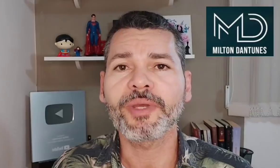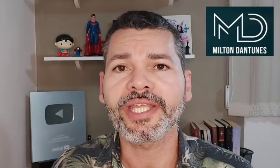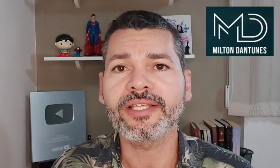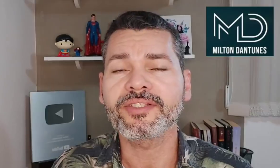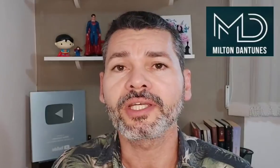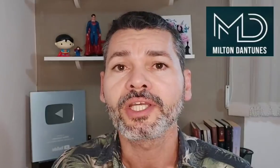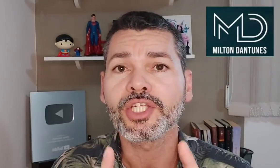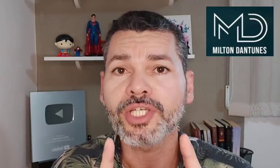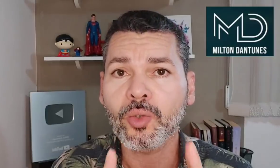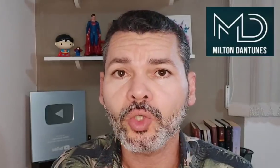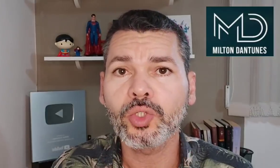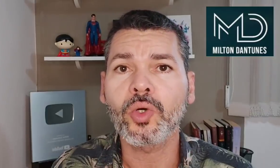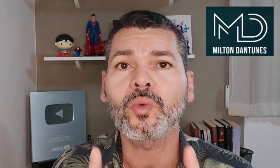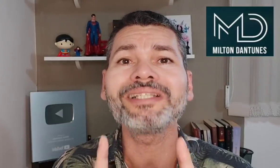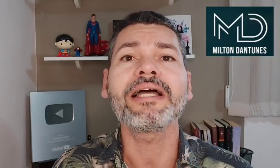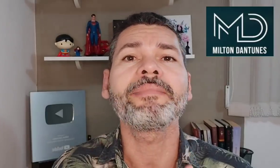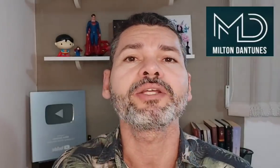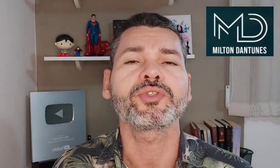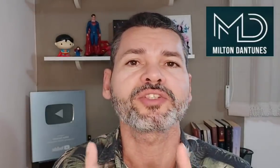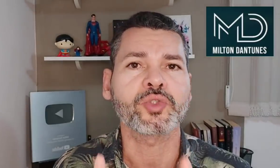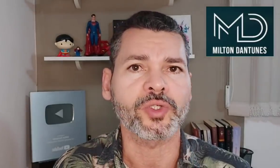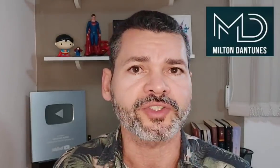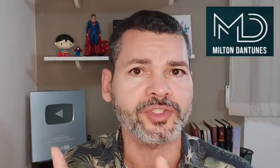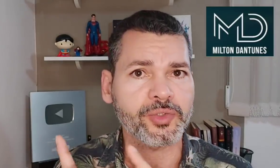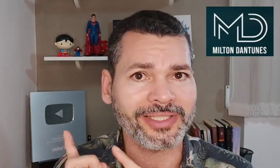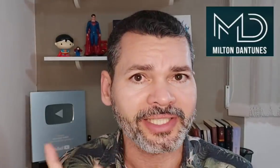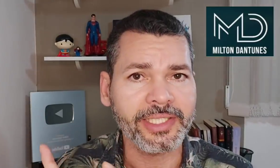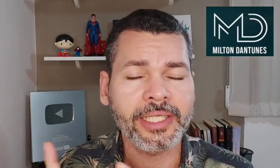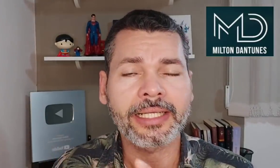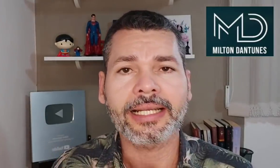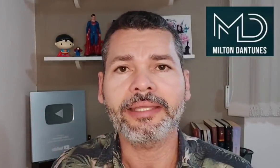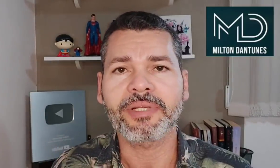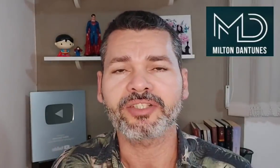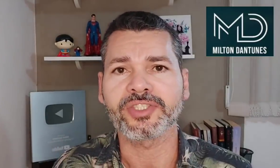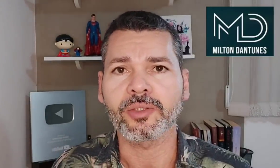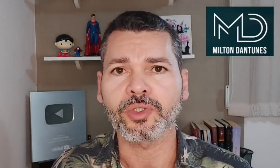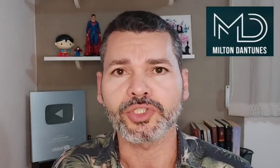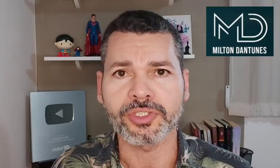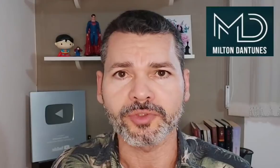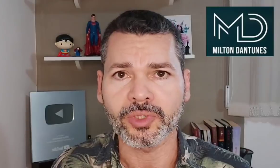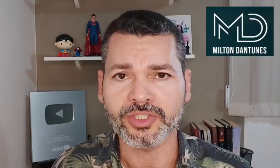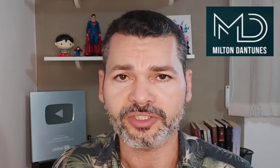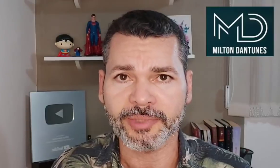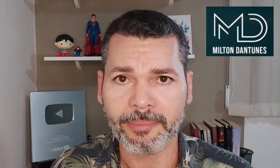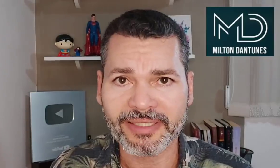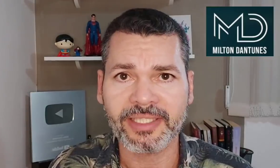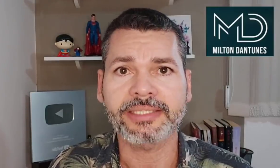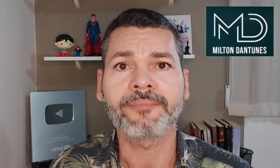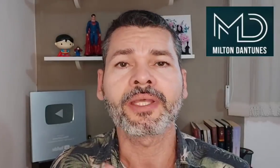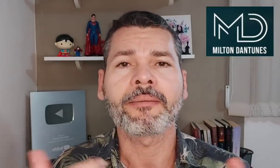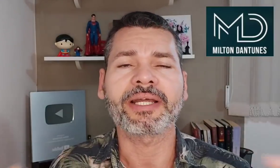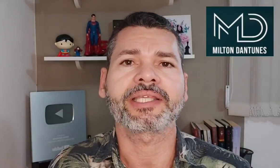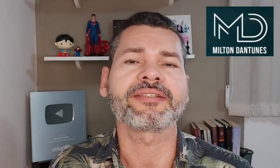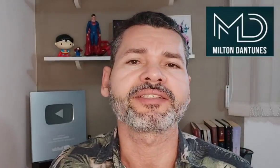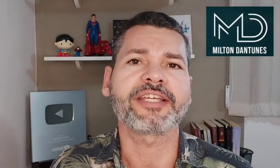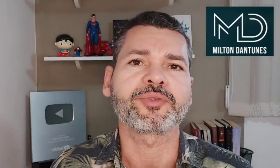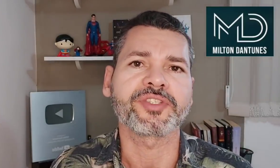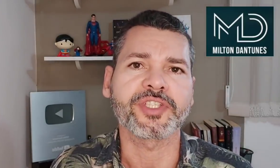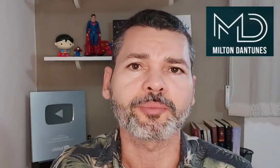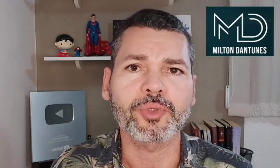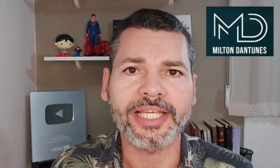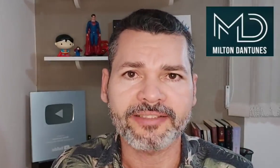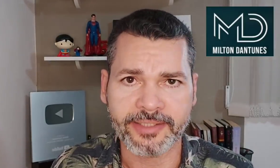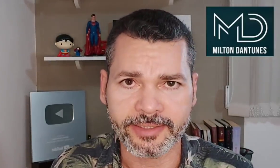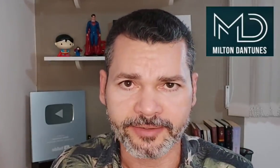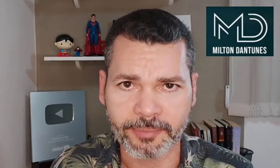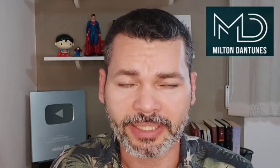com a minha experiência e de acordo com o andamento das coisas que eu já dei lá em Brasília quando estive durante a semana passada, para que esse